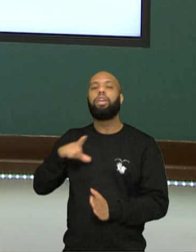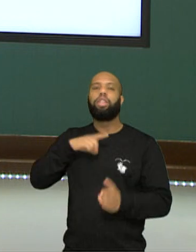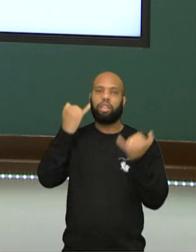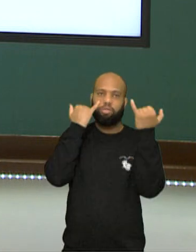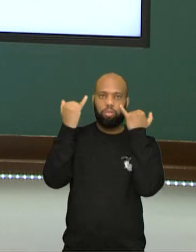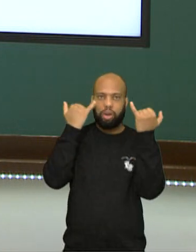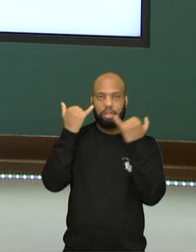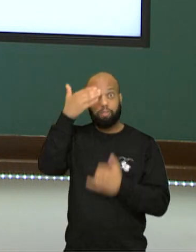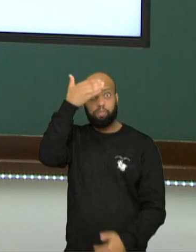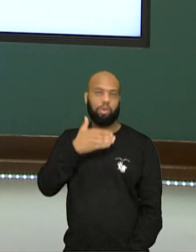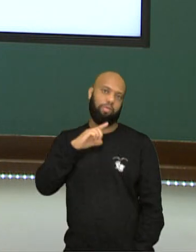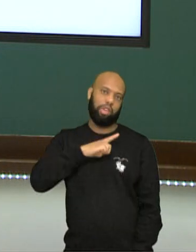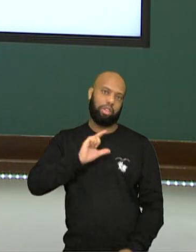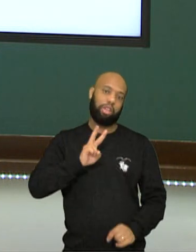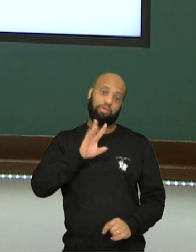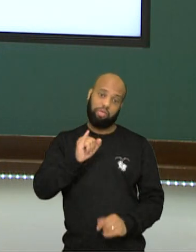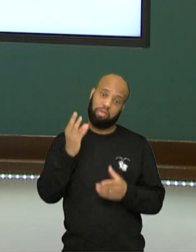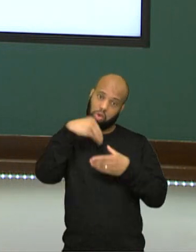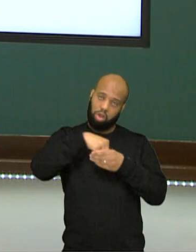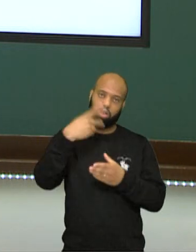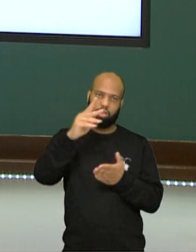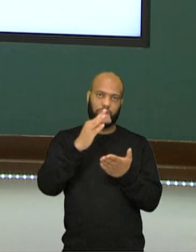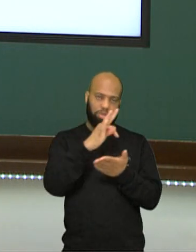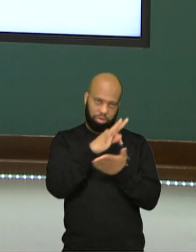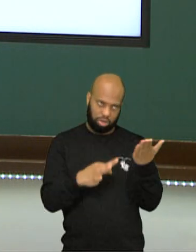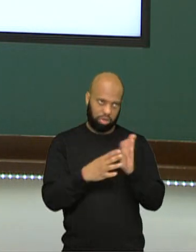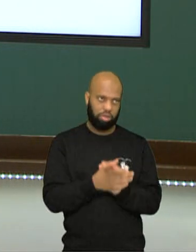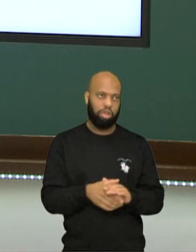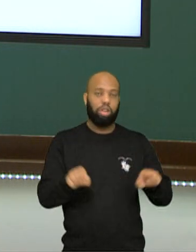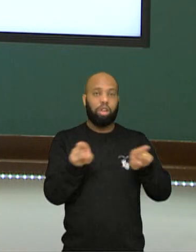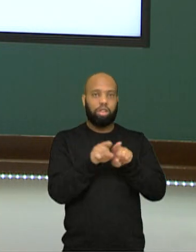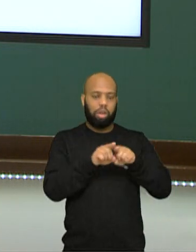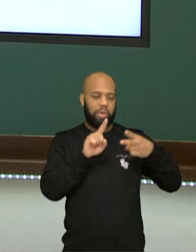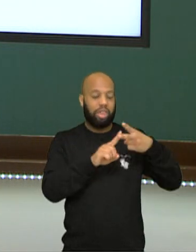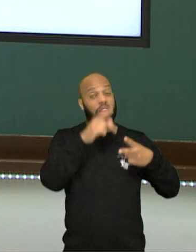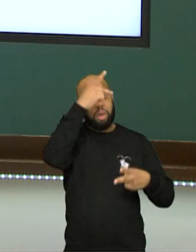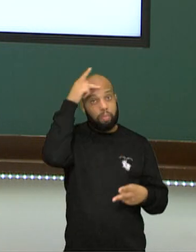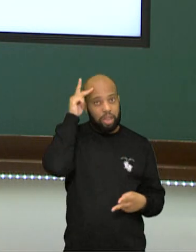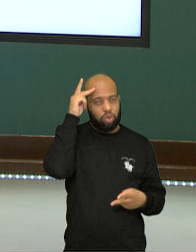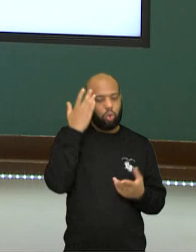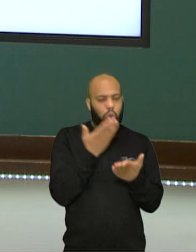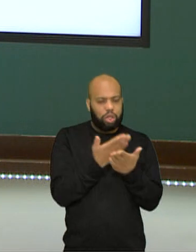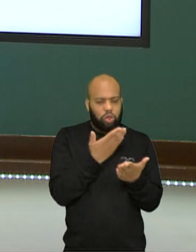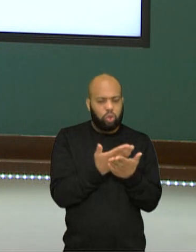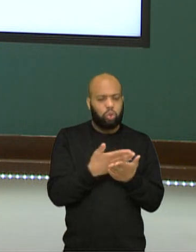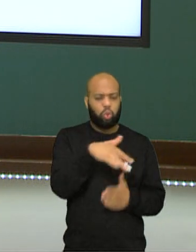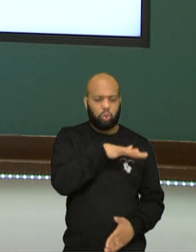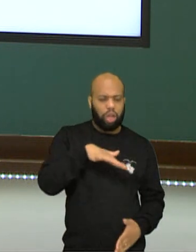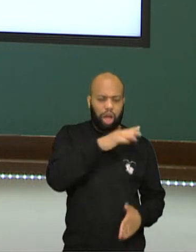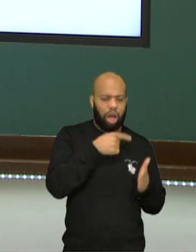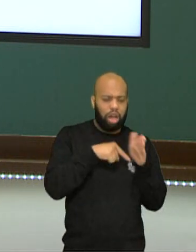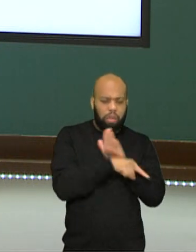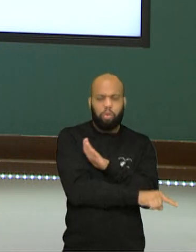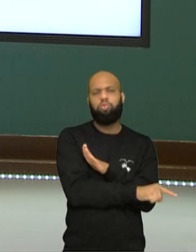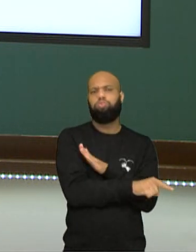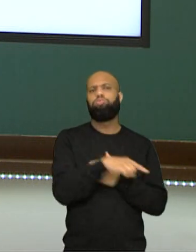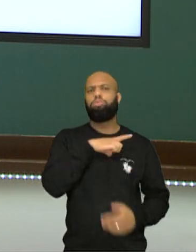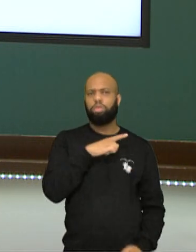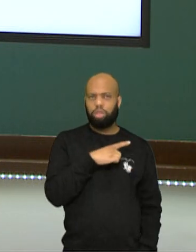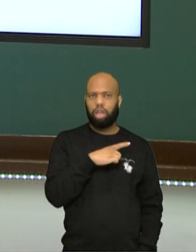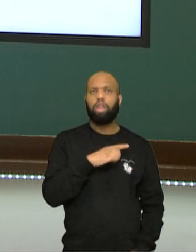pesquisas sendo mostrados. Aqui ainda temos de autoridade, quando o articulista traz um